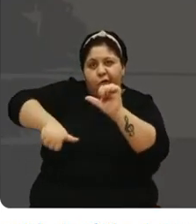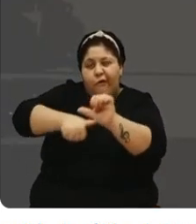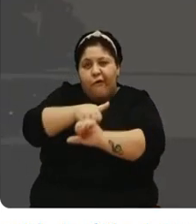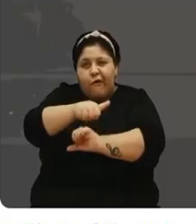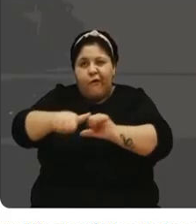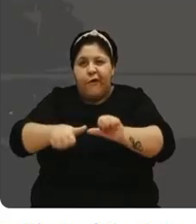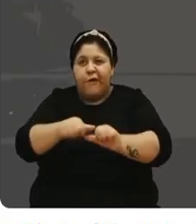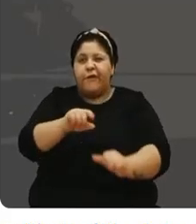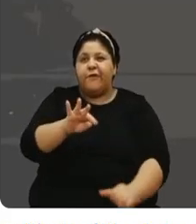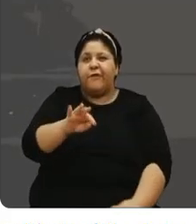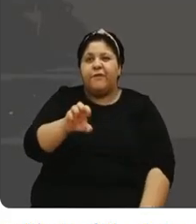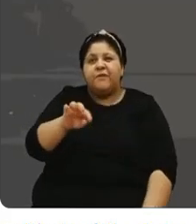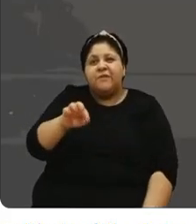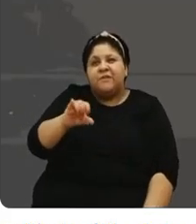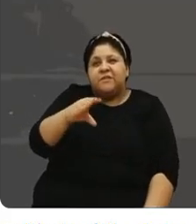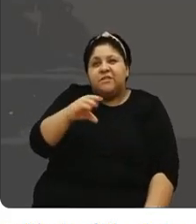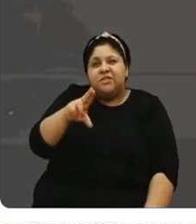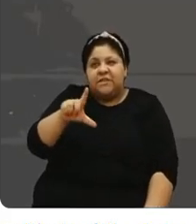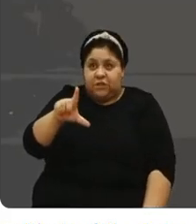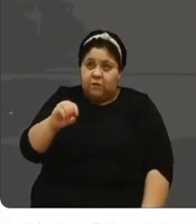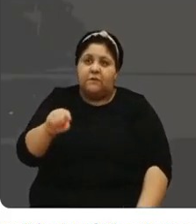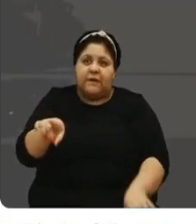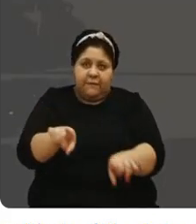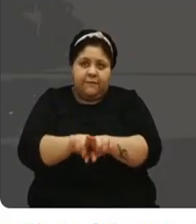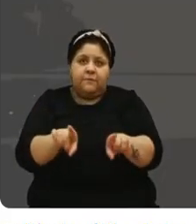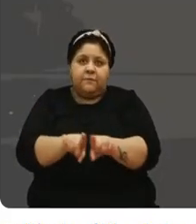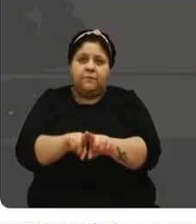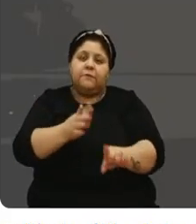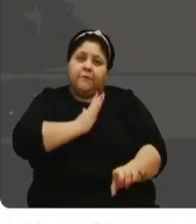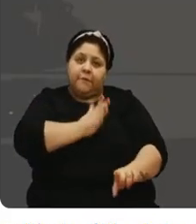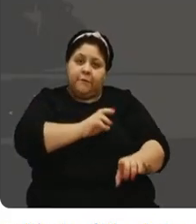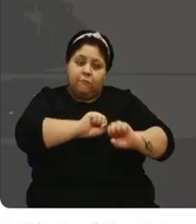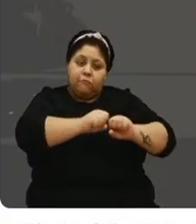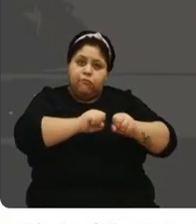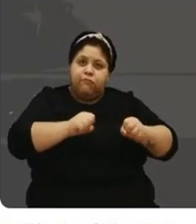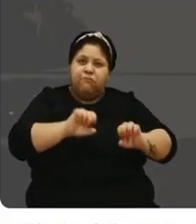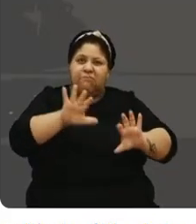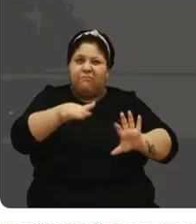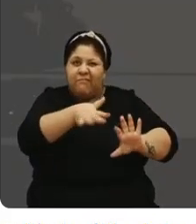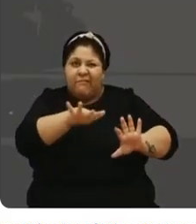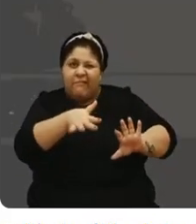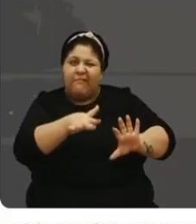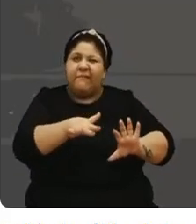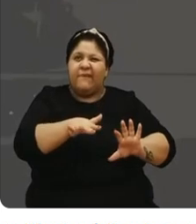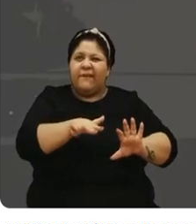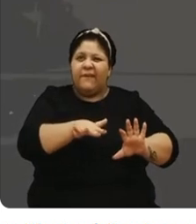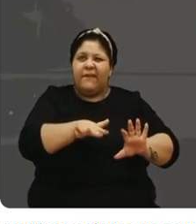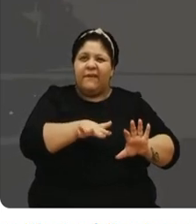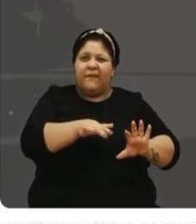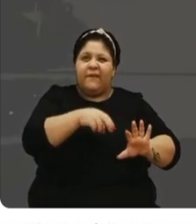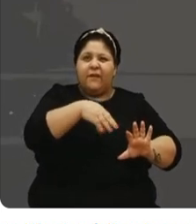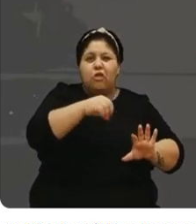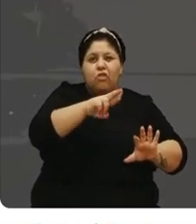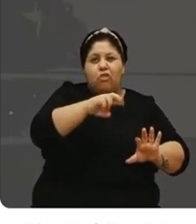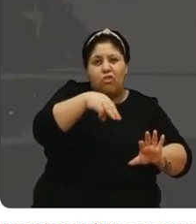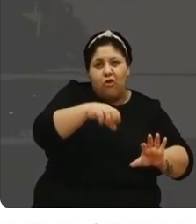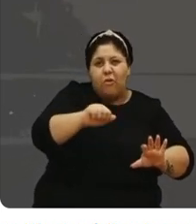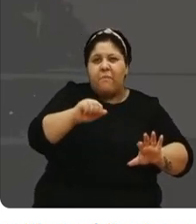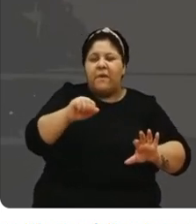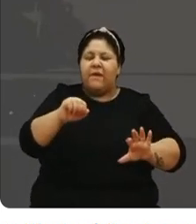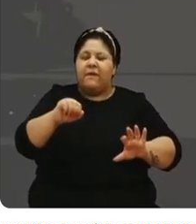testículo. Evoluiu com arritmia. Fez oscilação entre normocardia e